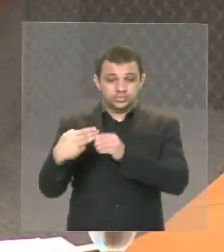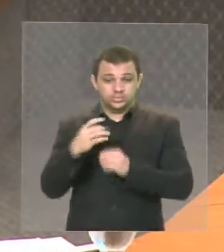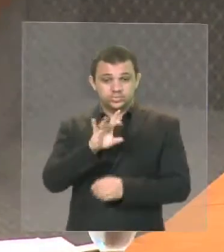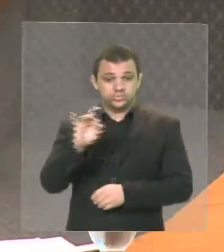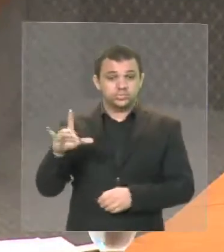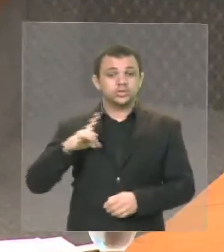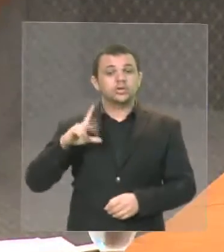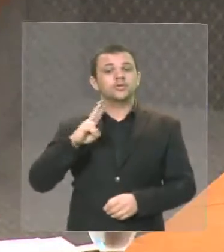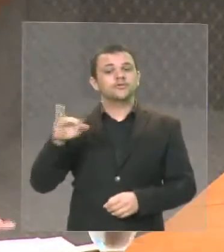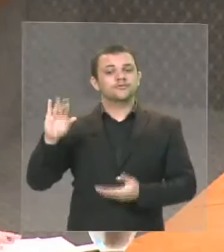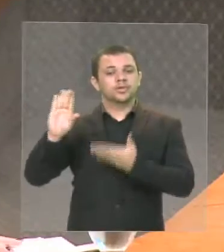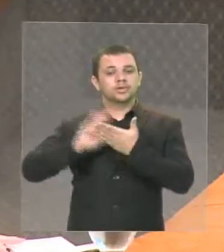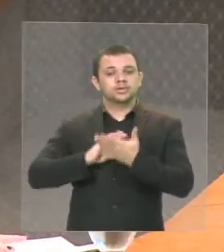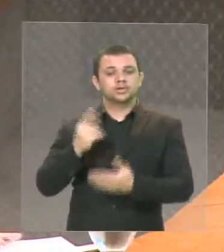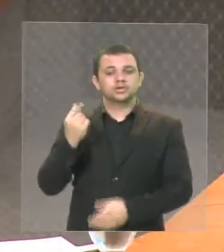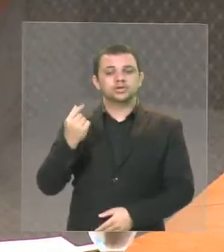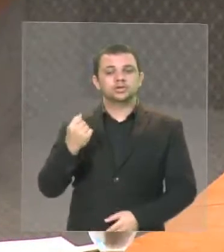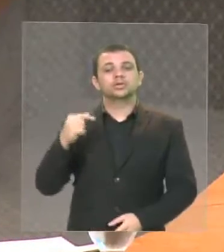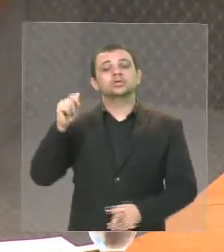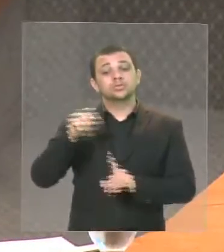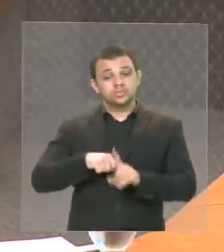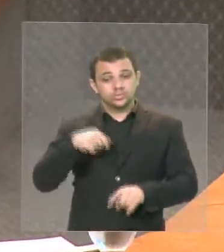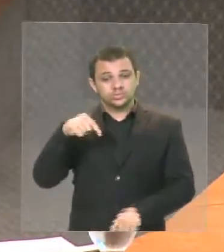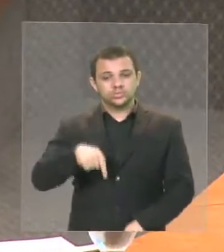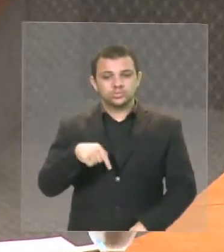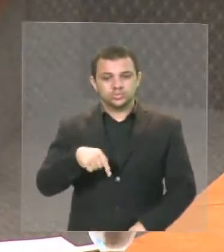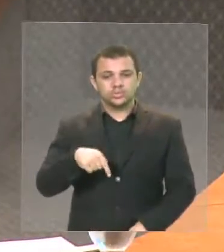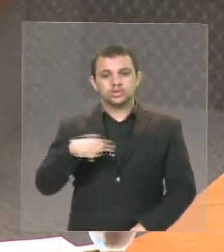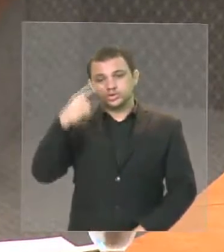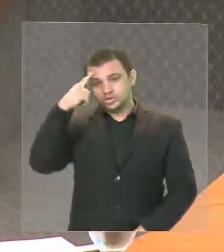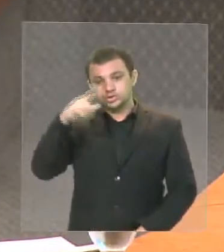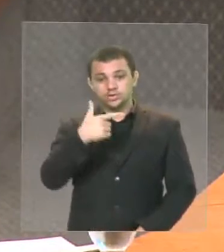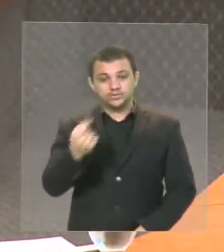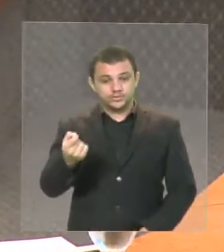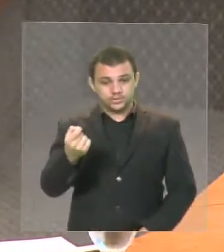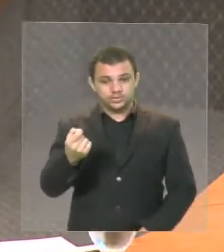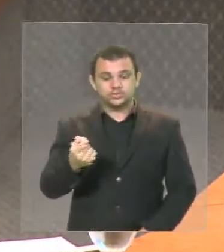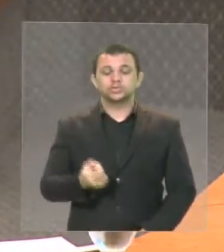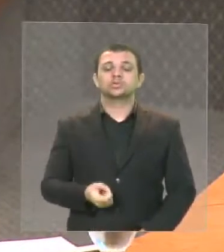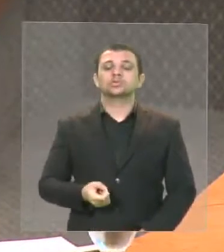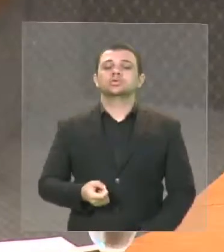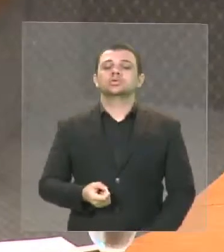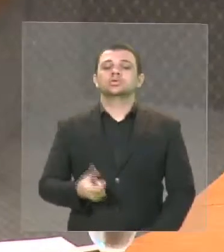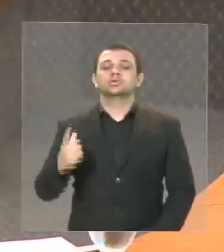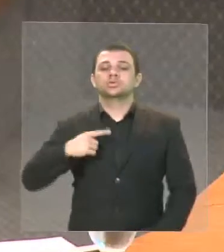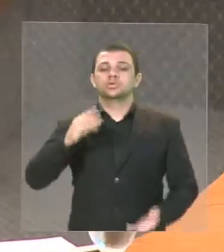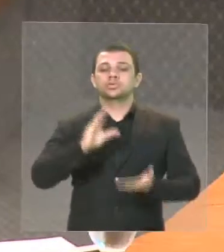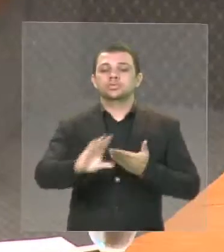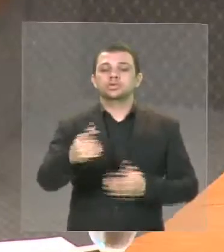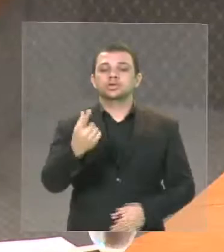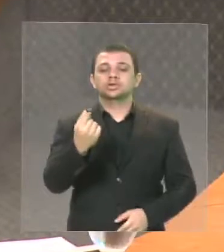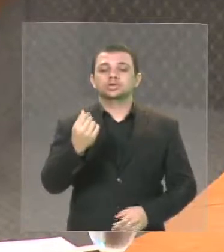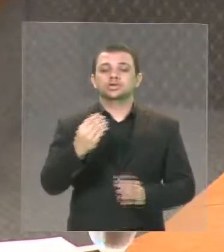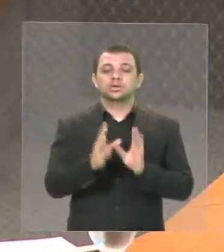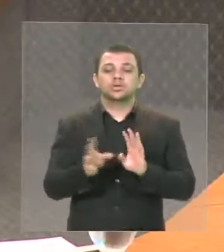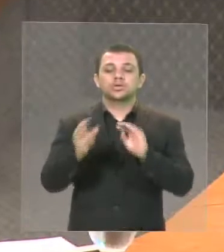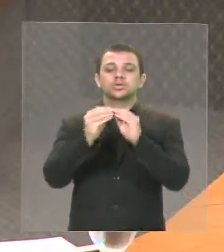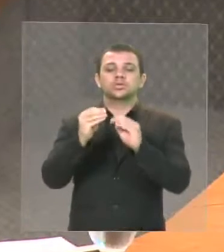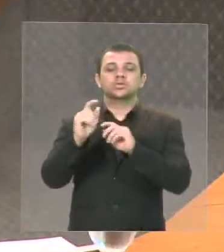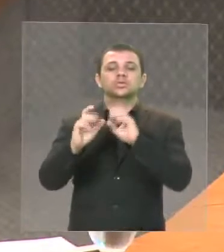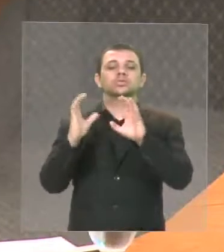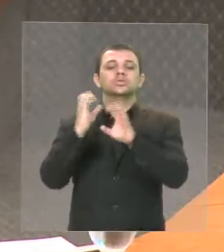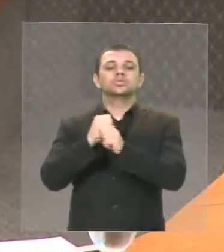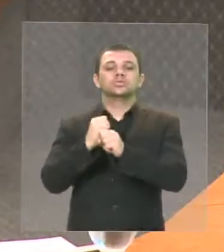este mês, deputado Rogério, muito provavelmente já no dia 20, um reforço de recursos extras que